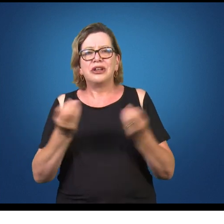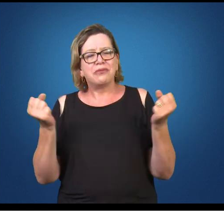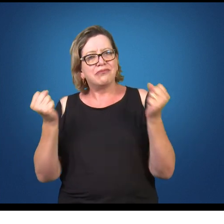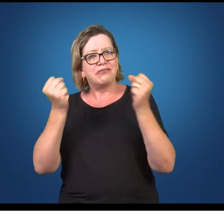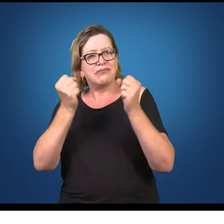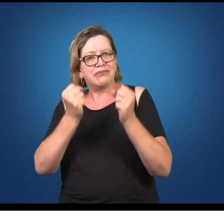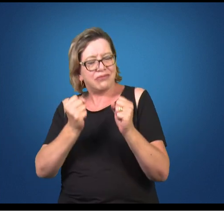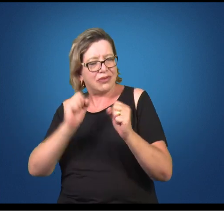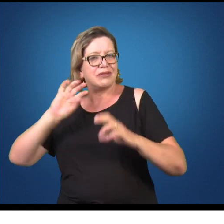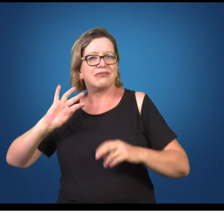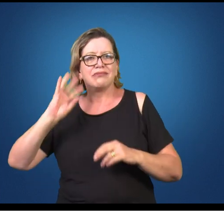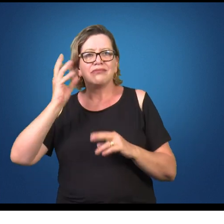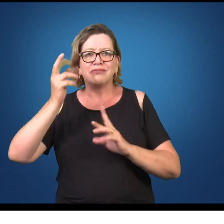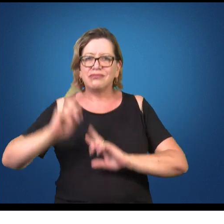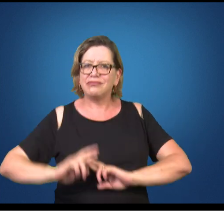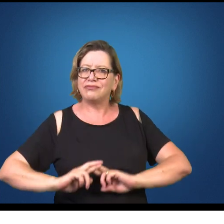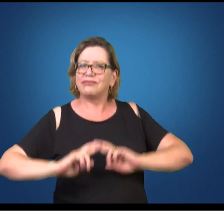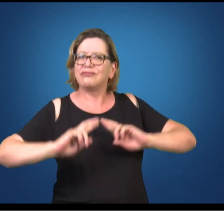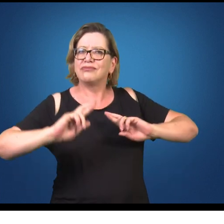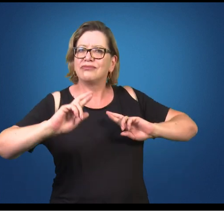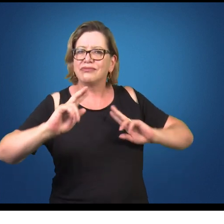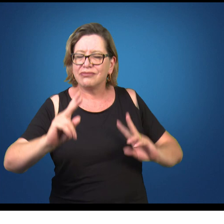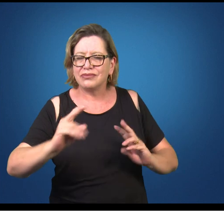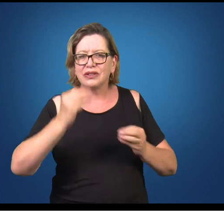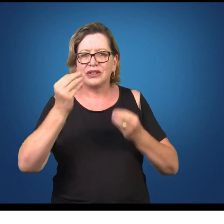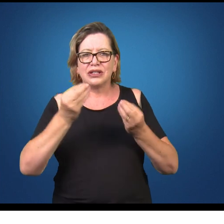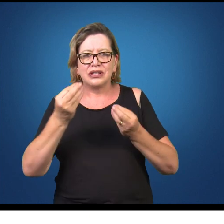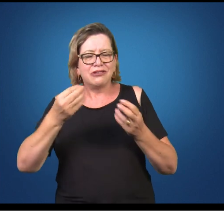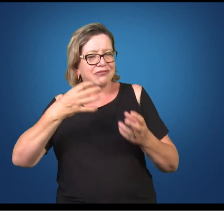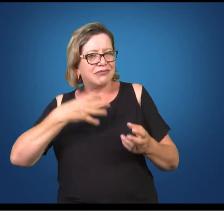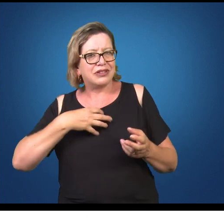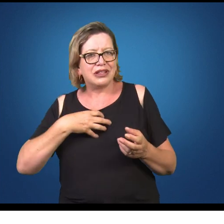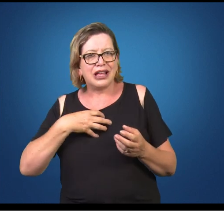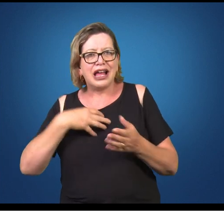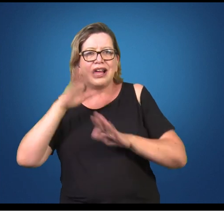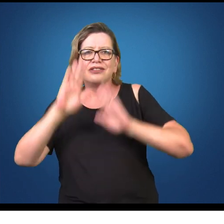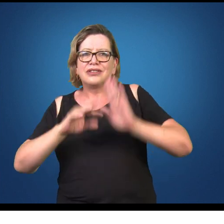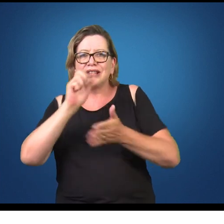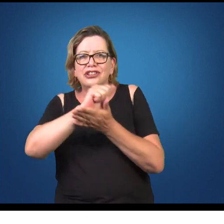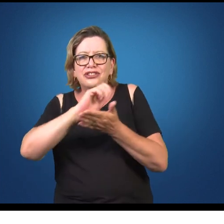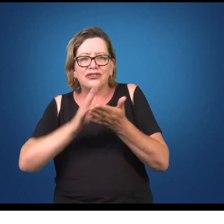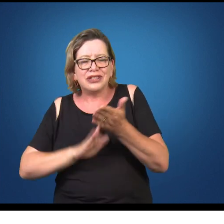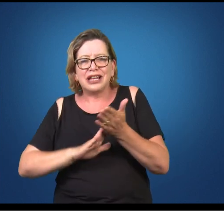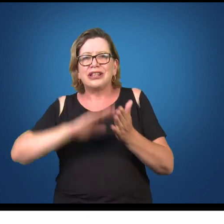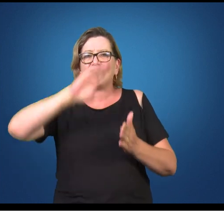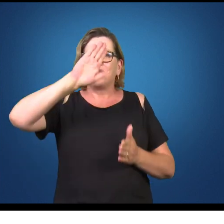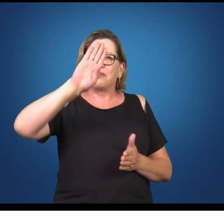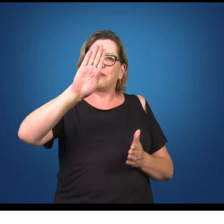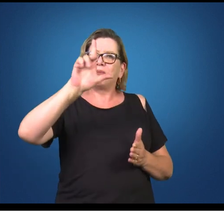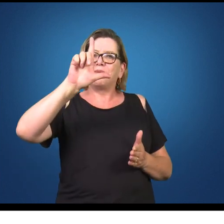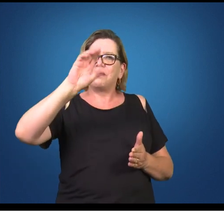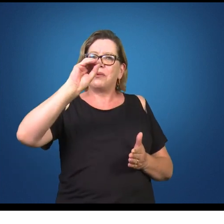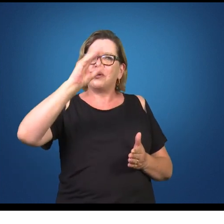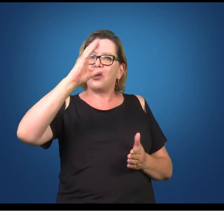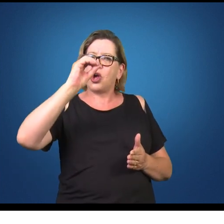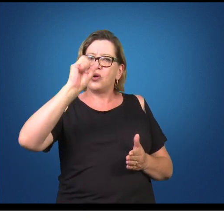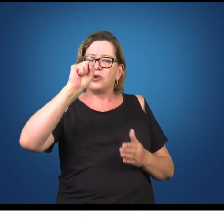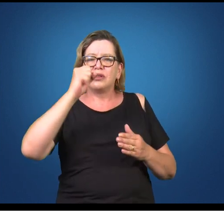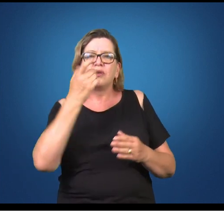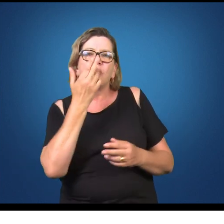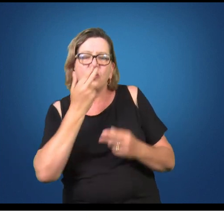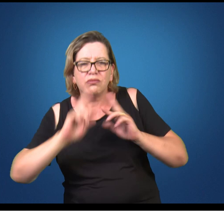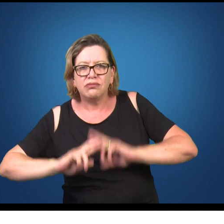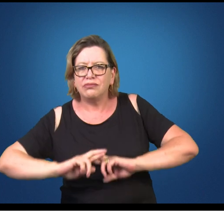pode dar em diferentes formas de uma mesma atividade com blocos de cores, não sei,